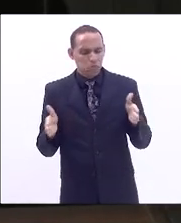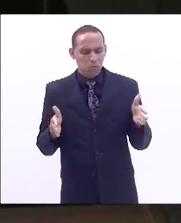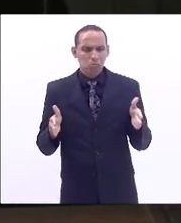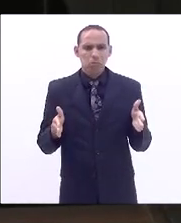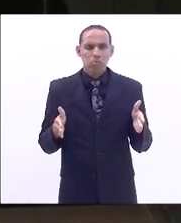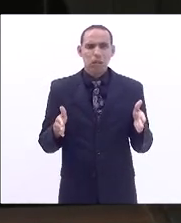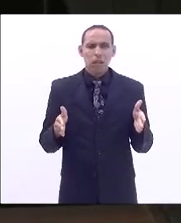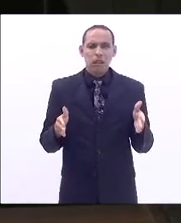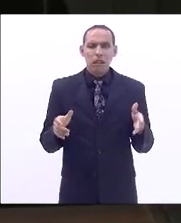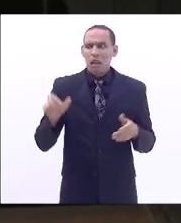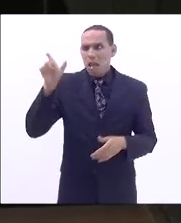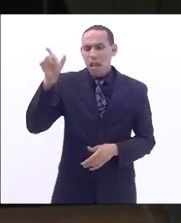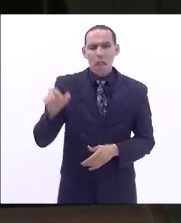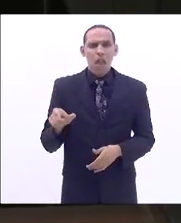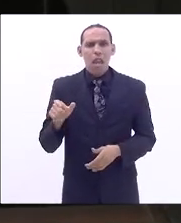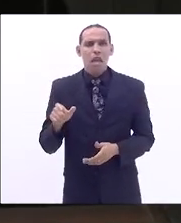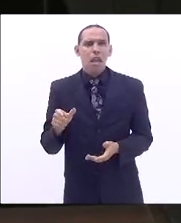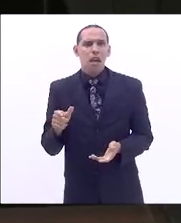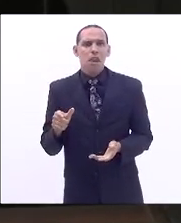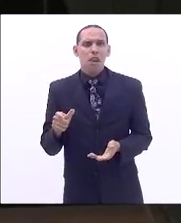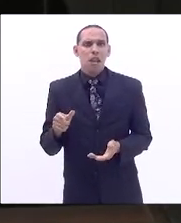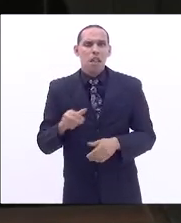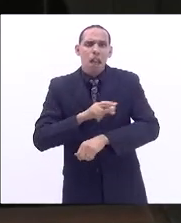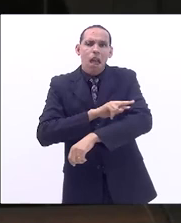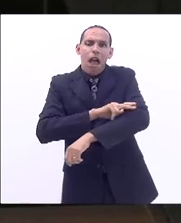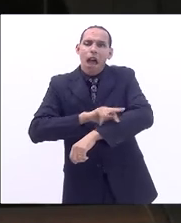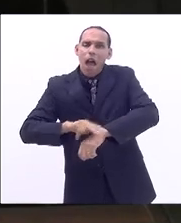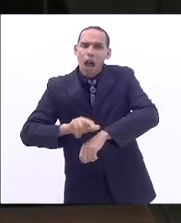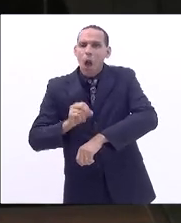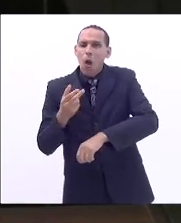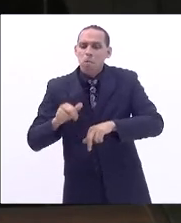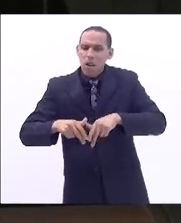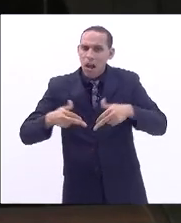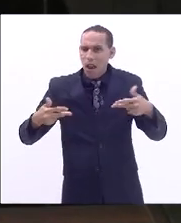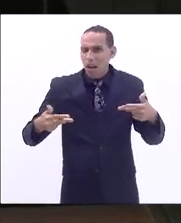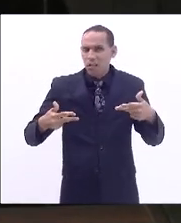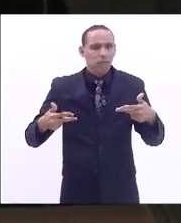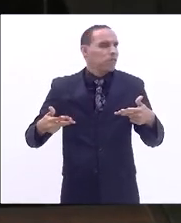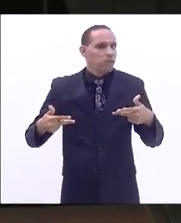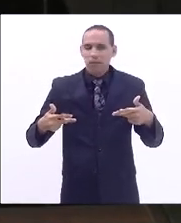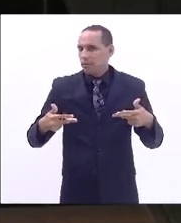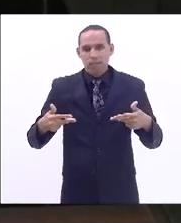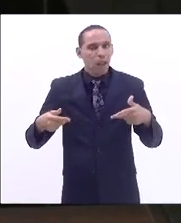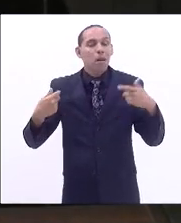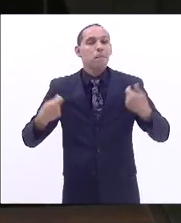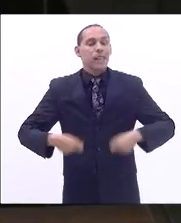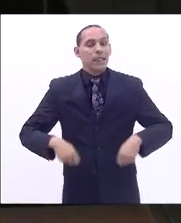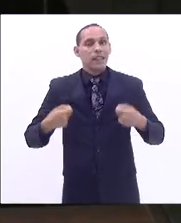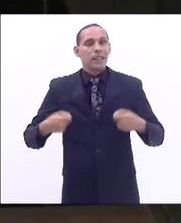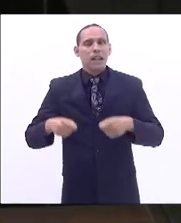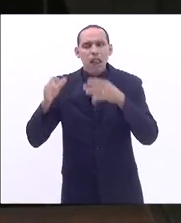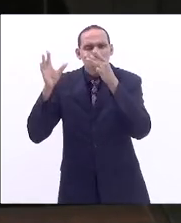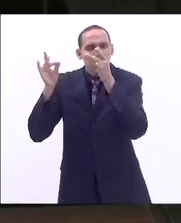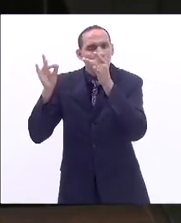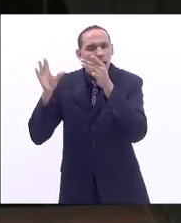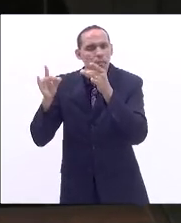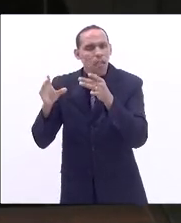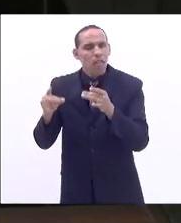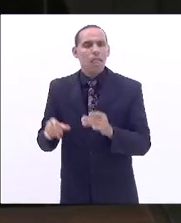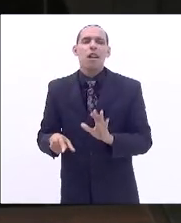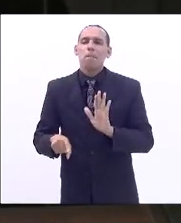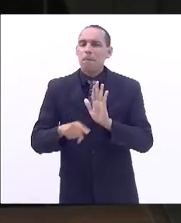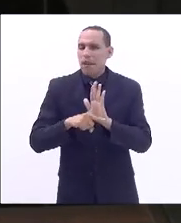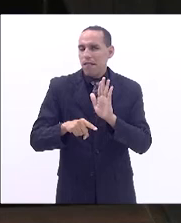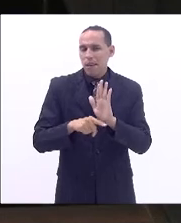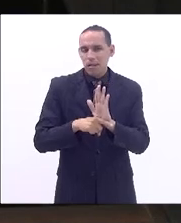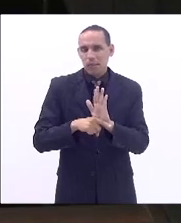com a seguinte raça e etnia a que se buscar uma descrição física mínima possível do